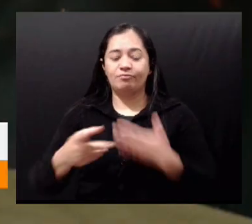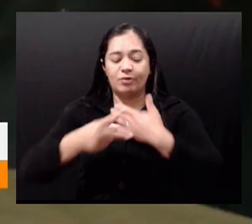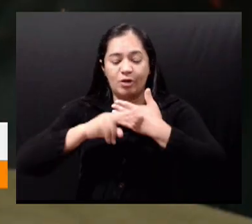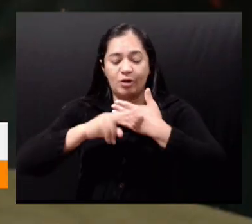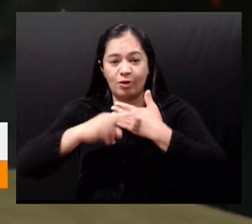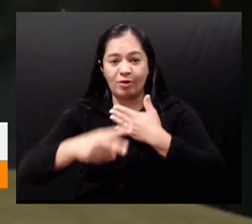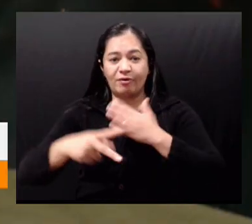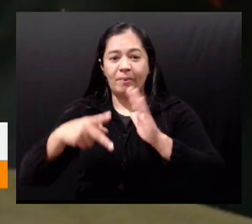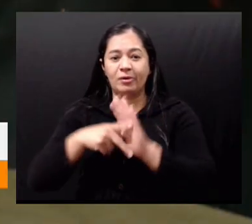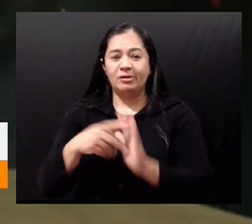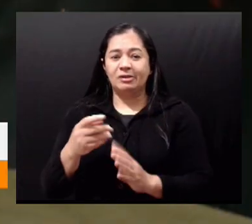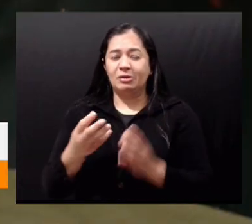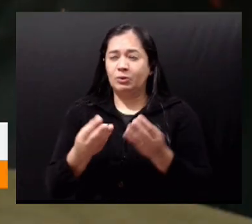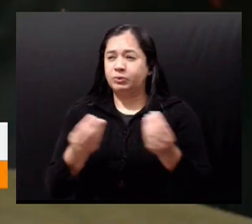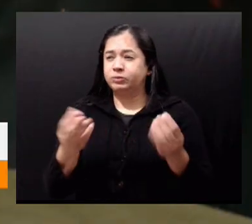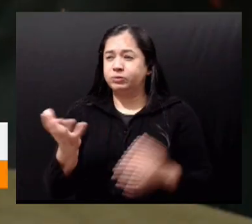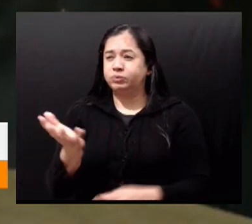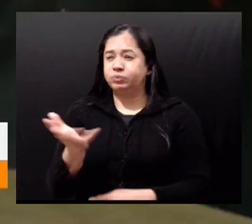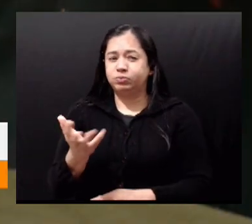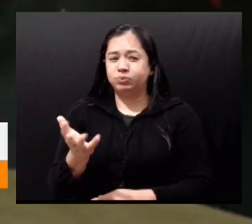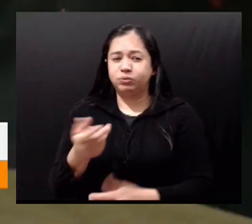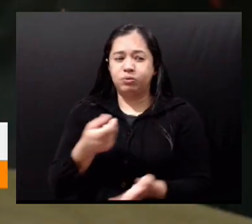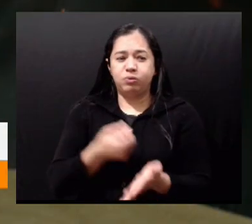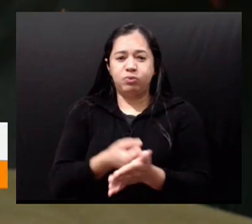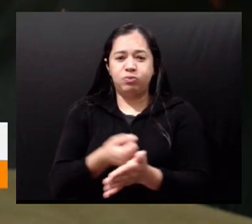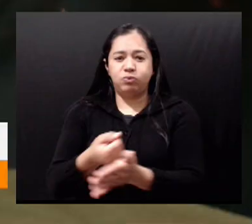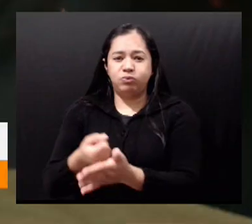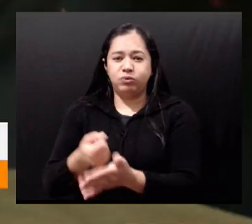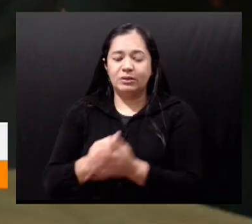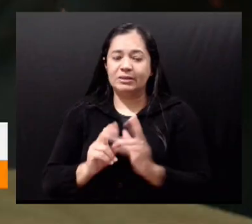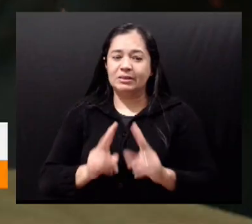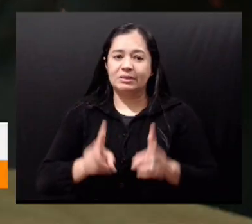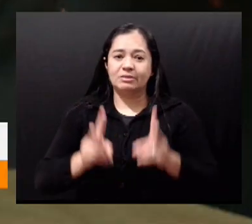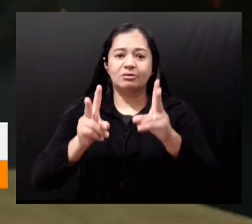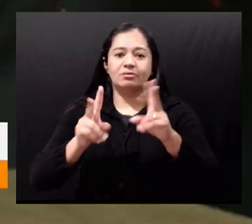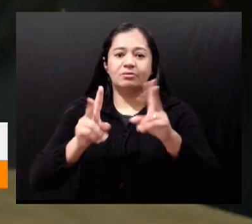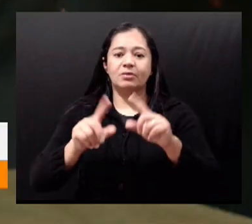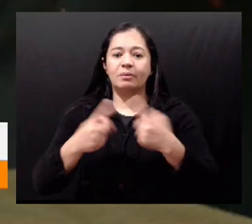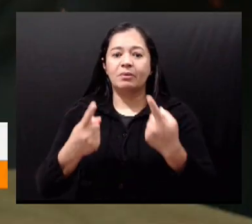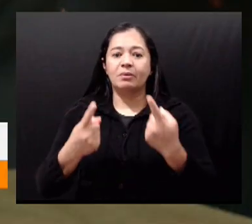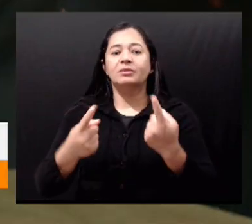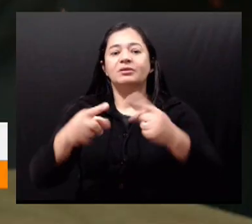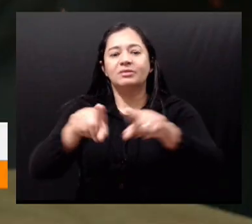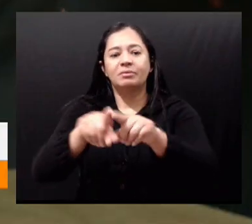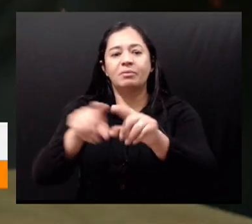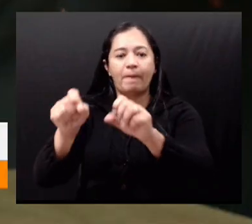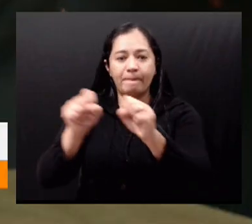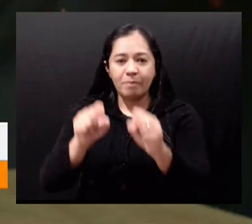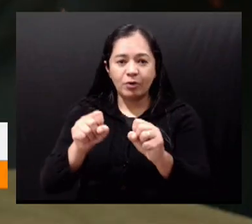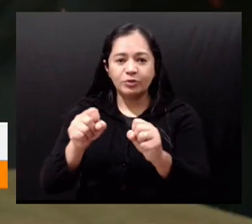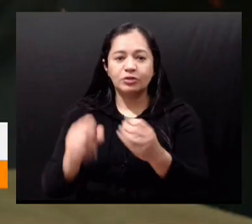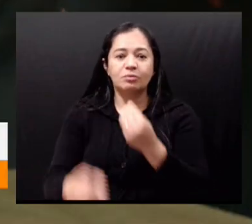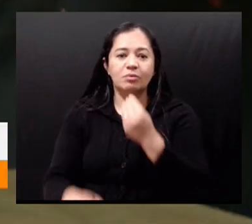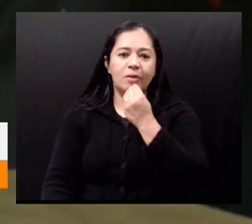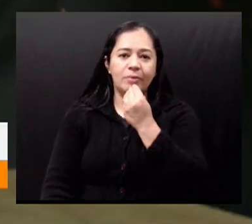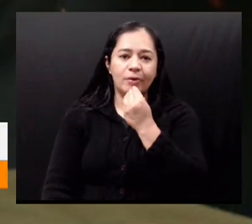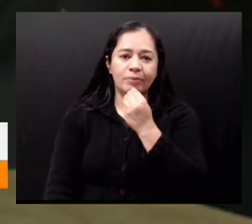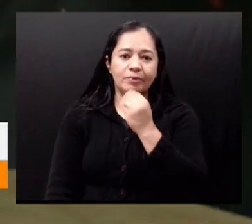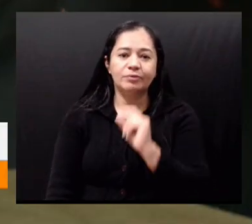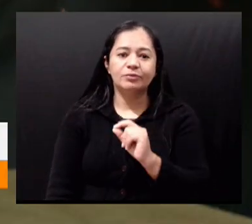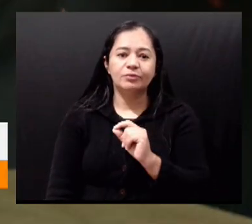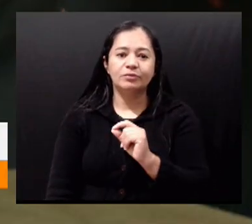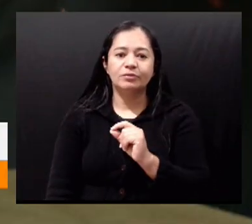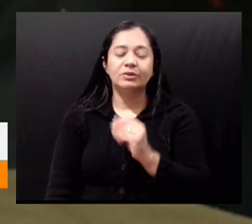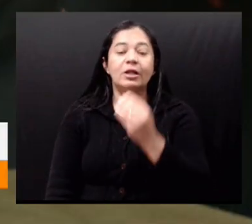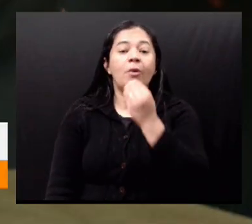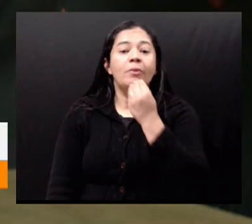da pressa, da cobrança constante. Mas ela também pode ser uma oportunidade